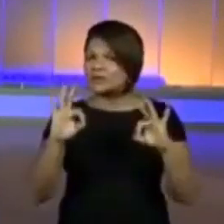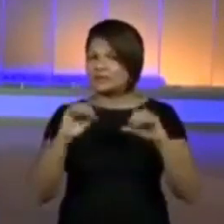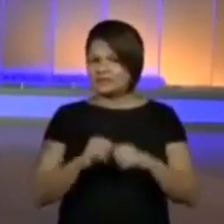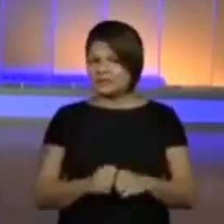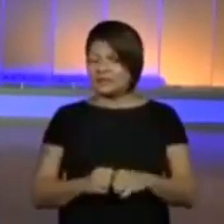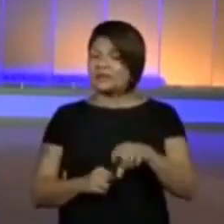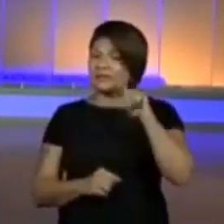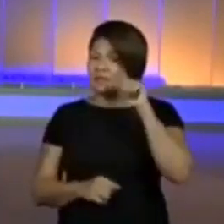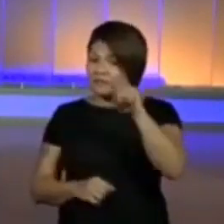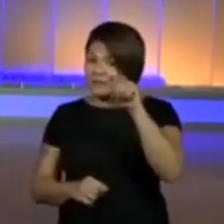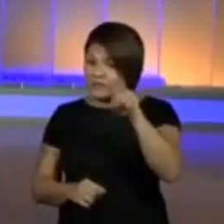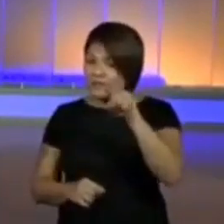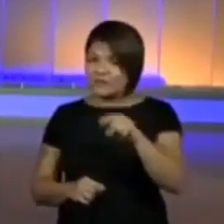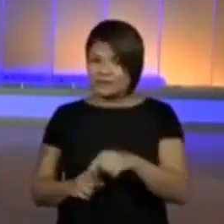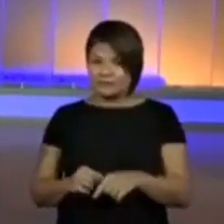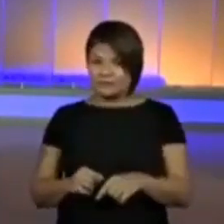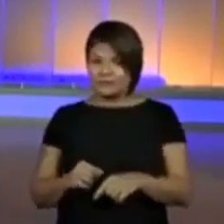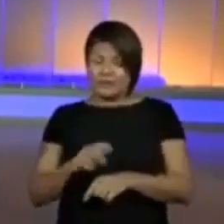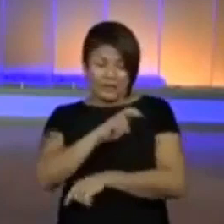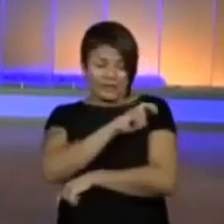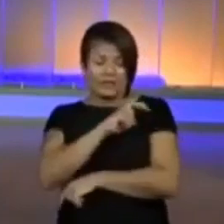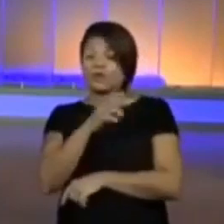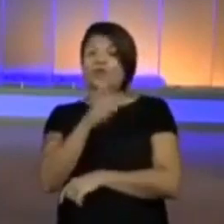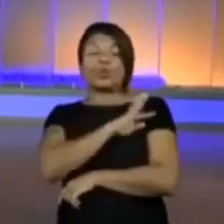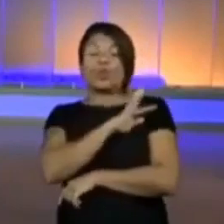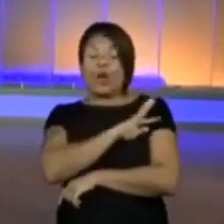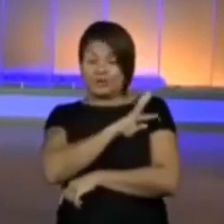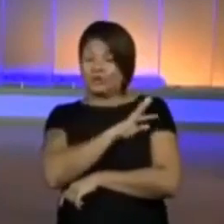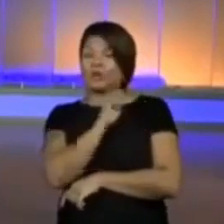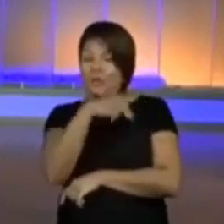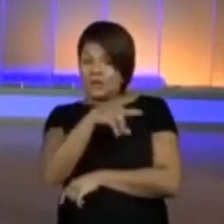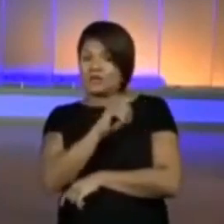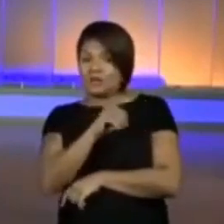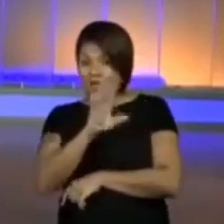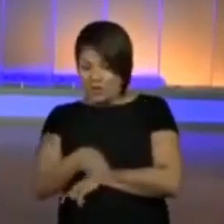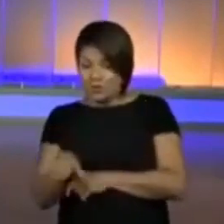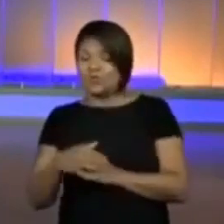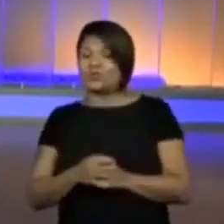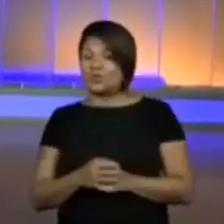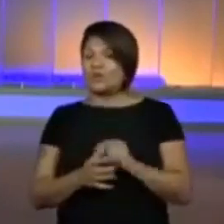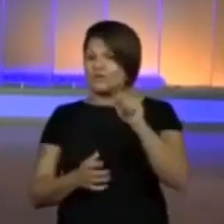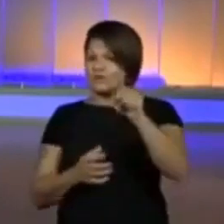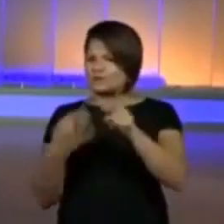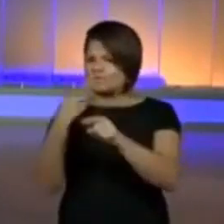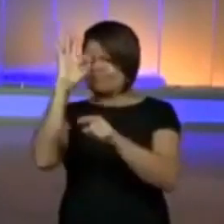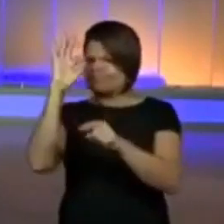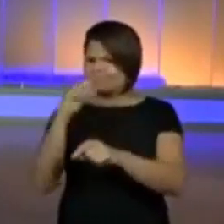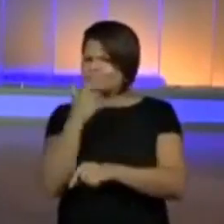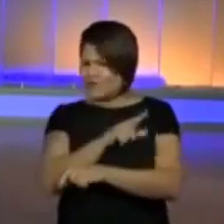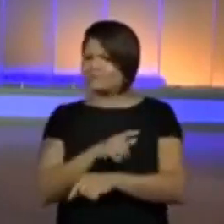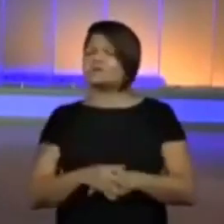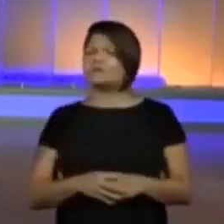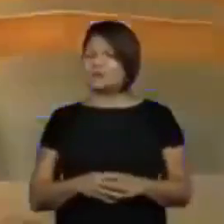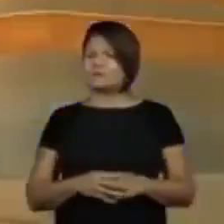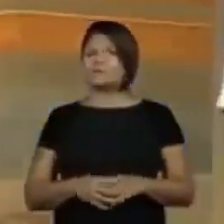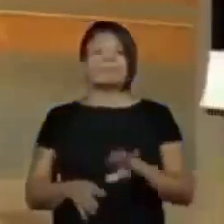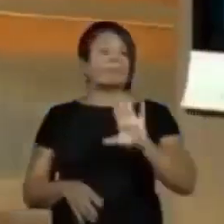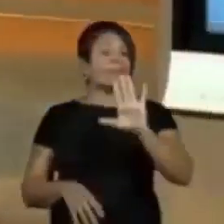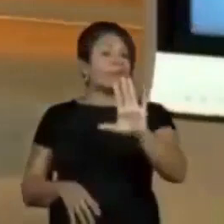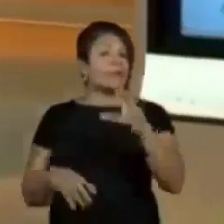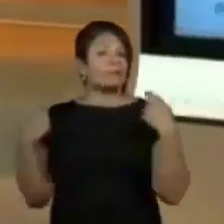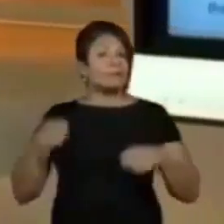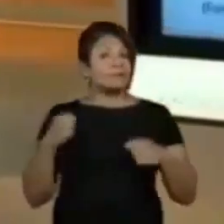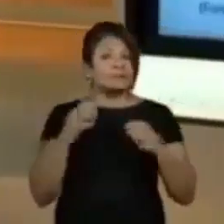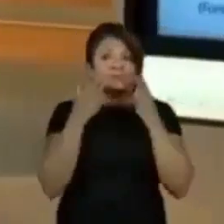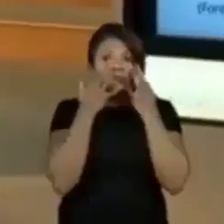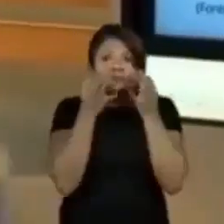você, aluno do quinto ano, do quarto ano, você vai acertar esse desafio, mas precisa